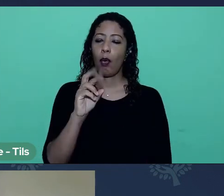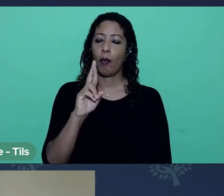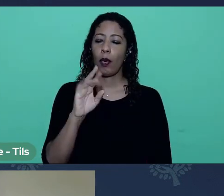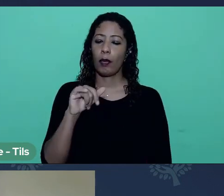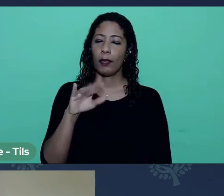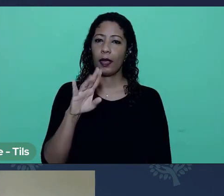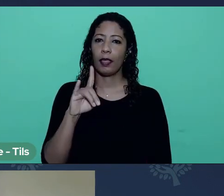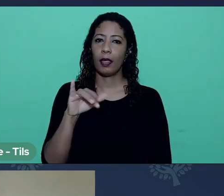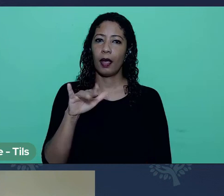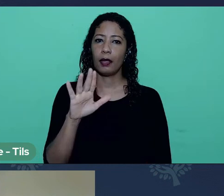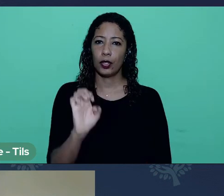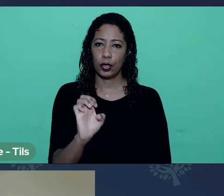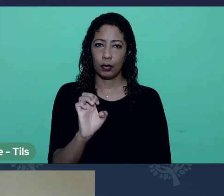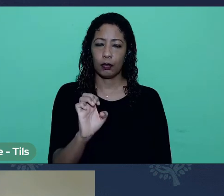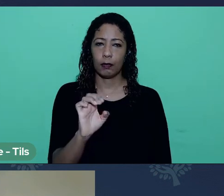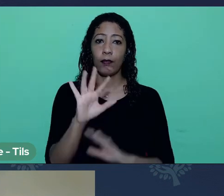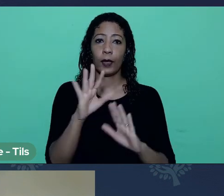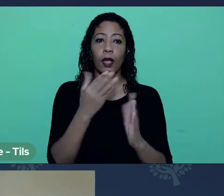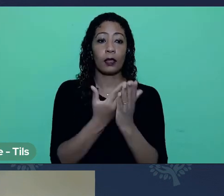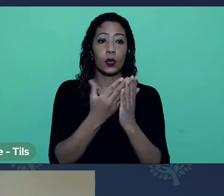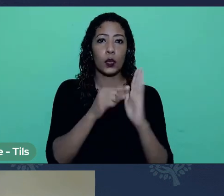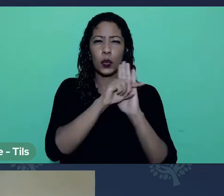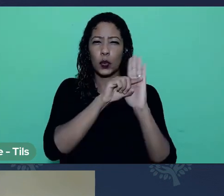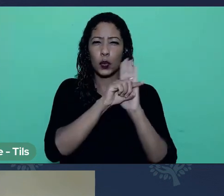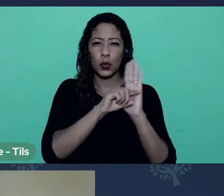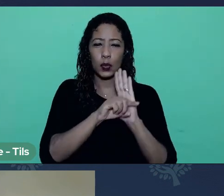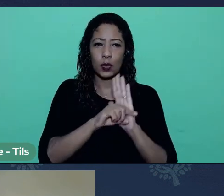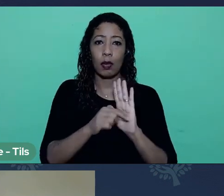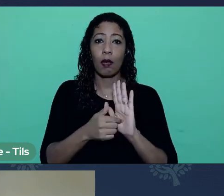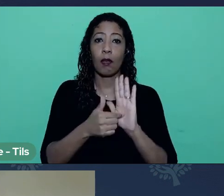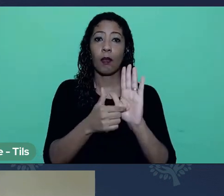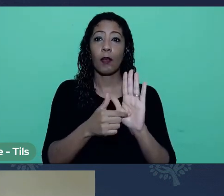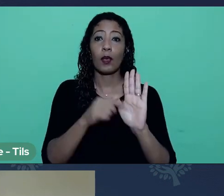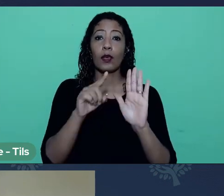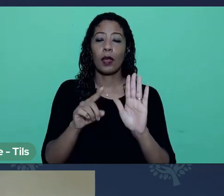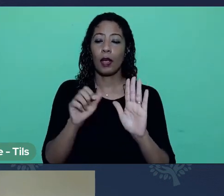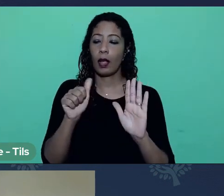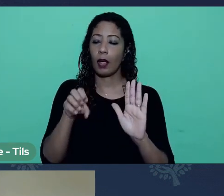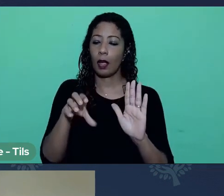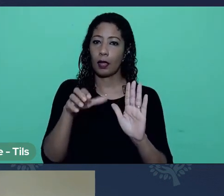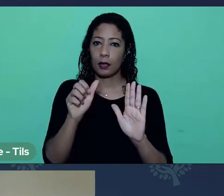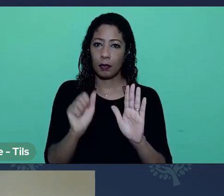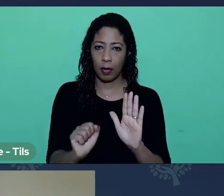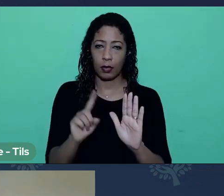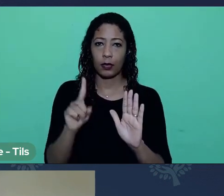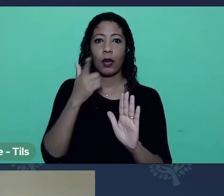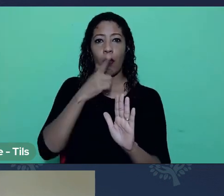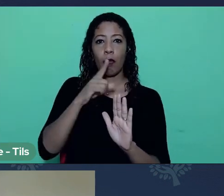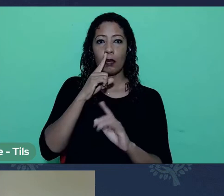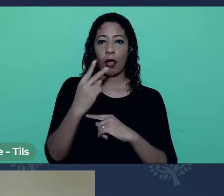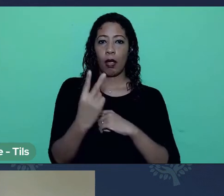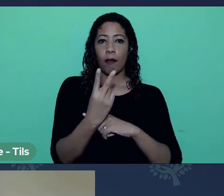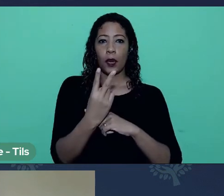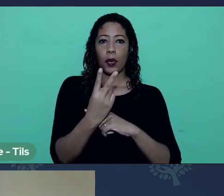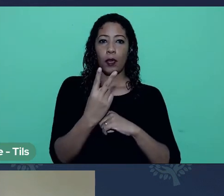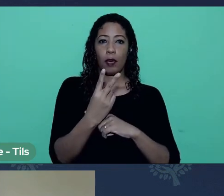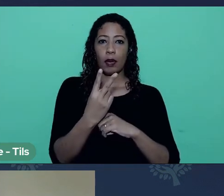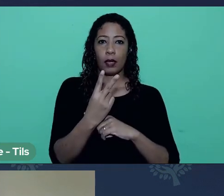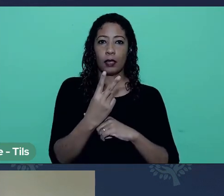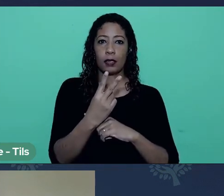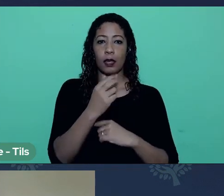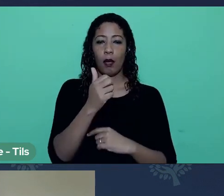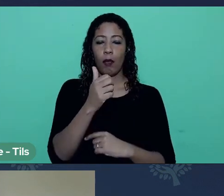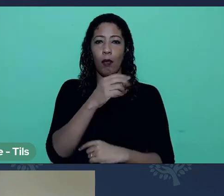que os estudos têm mostrado que os asmáticos são protegidos contra a forma grave do COVID se eles